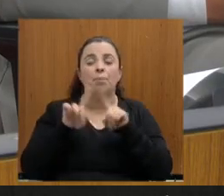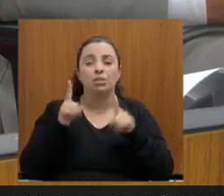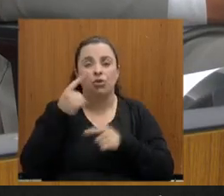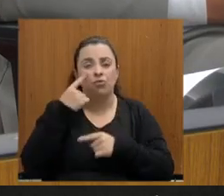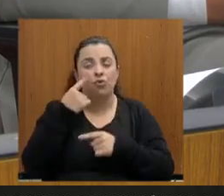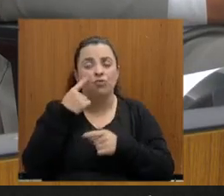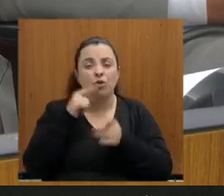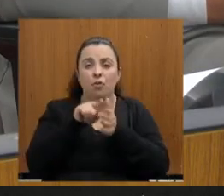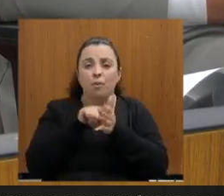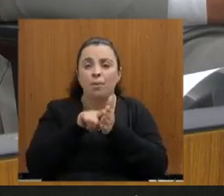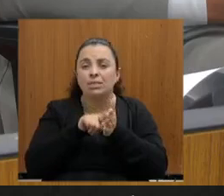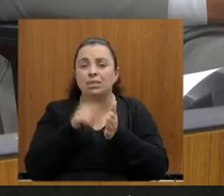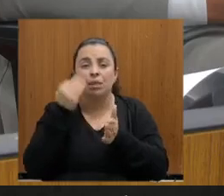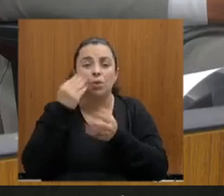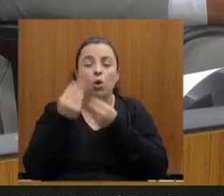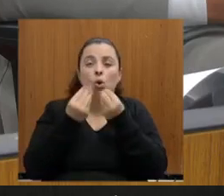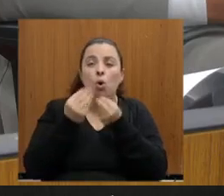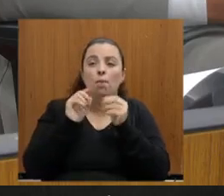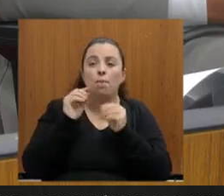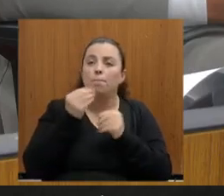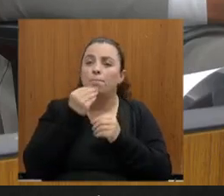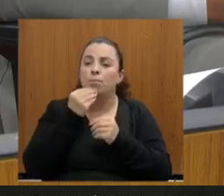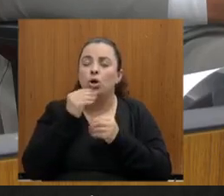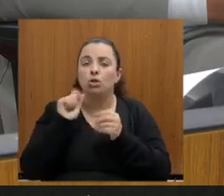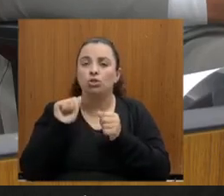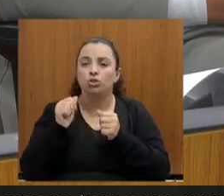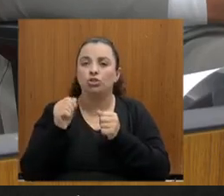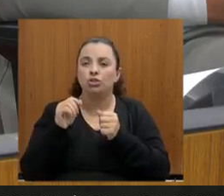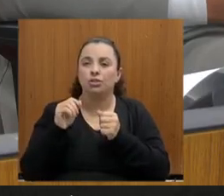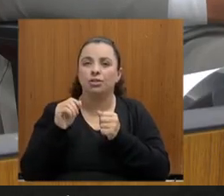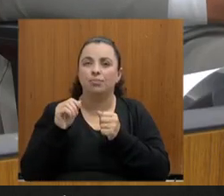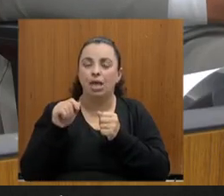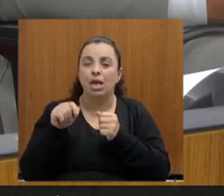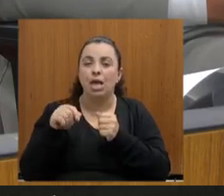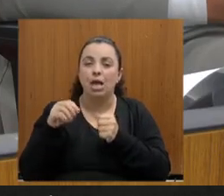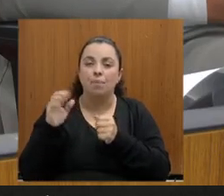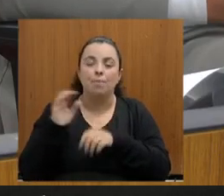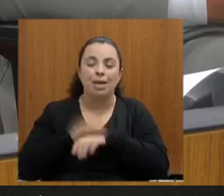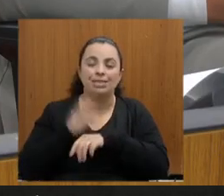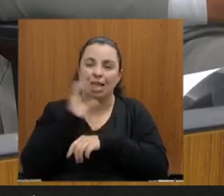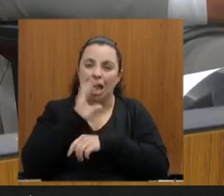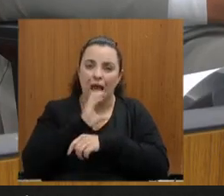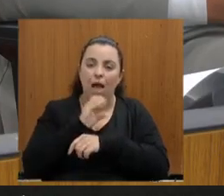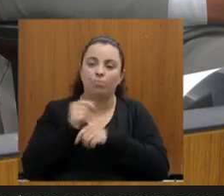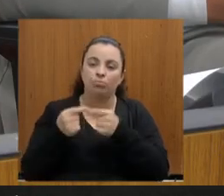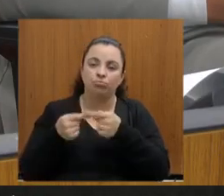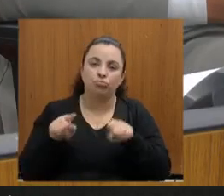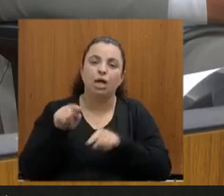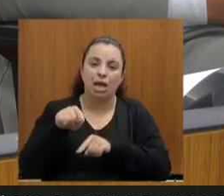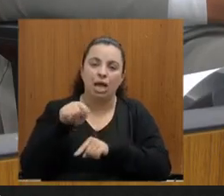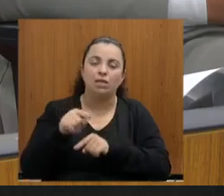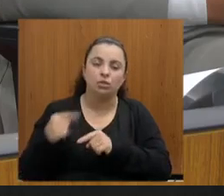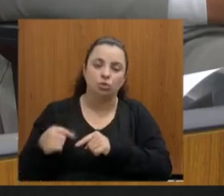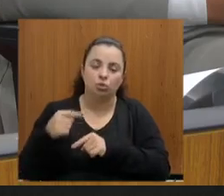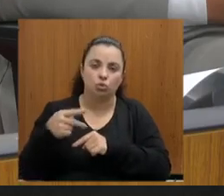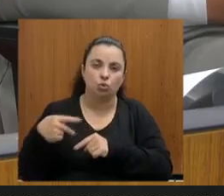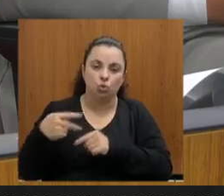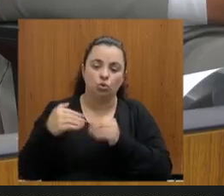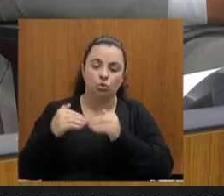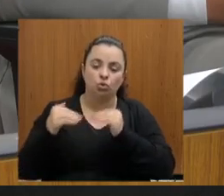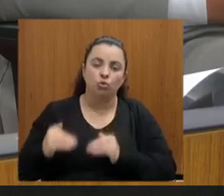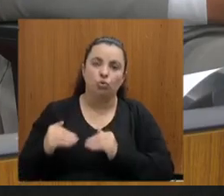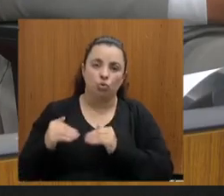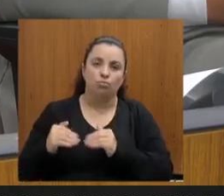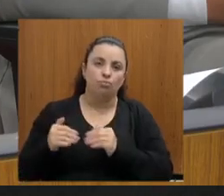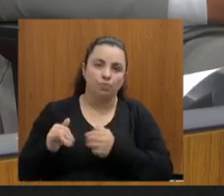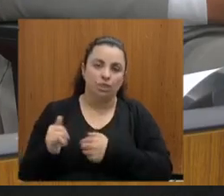antecipação nosso acabamos de inaugurar aí 19 subestações e e acho que com muito orgulho último tema do seu comentou de